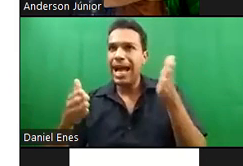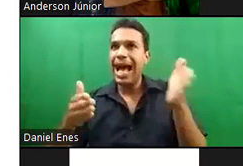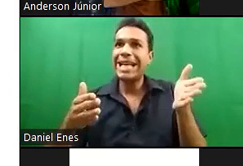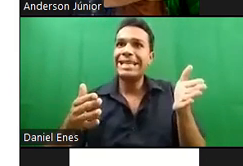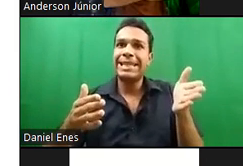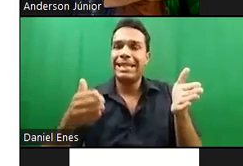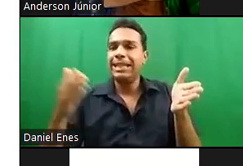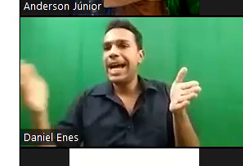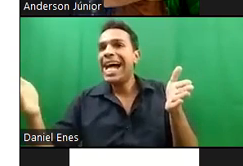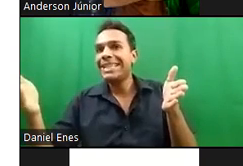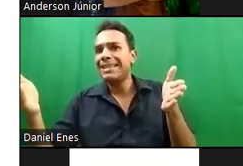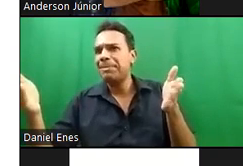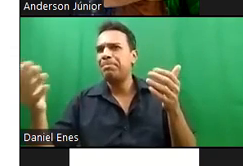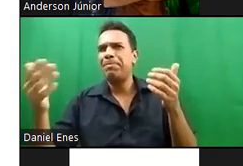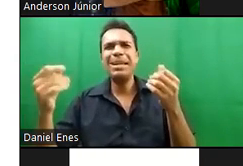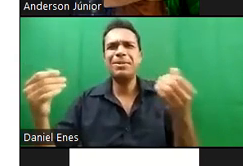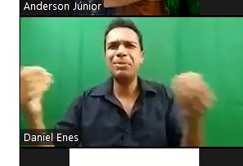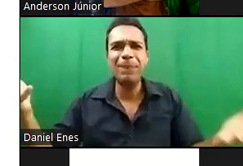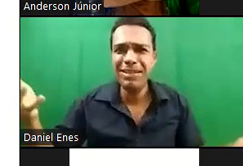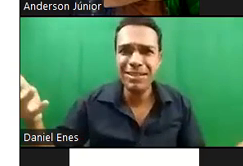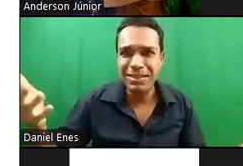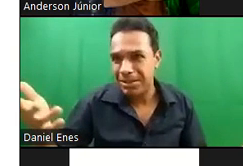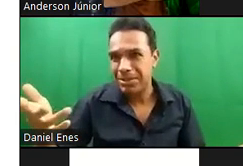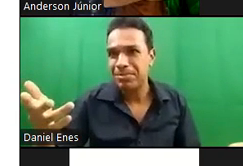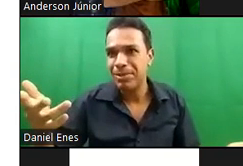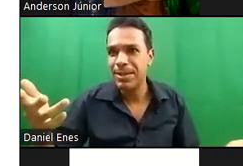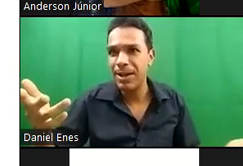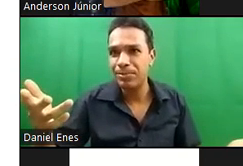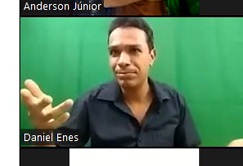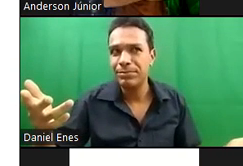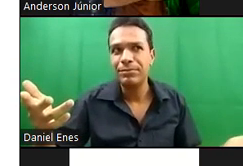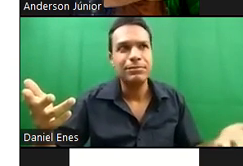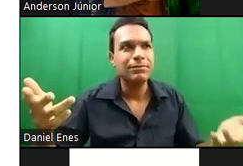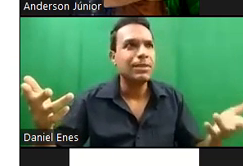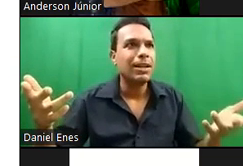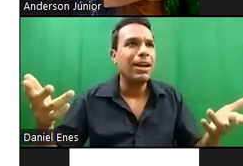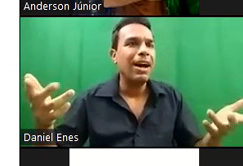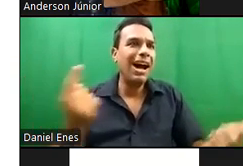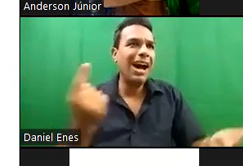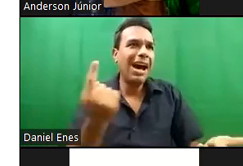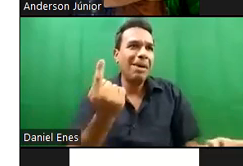olharem asa e aça, elas são muito parecidas, não são?